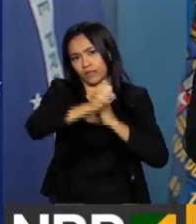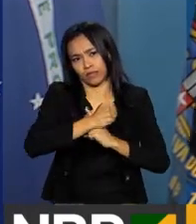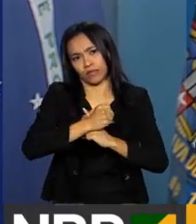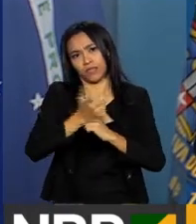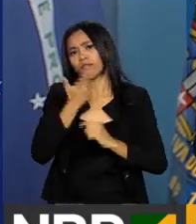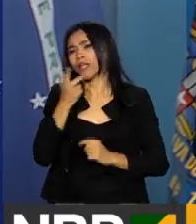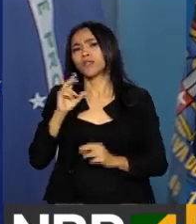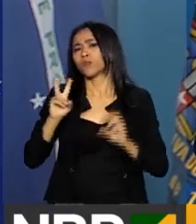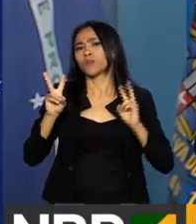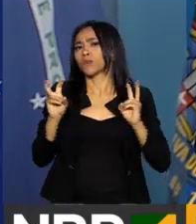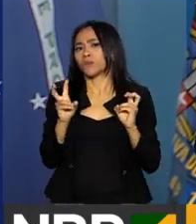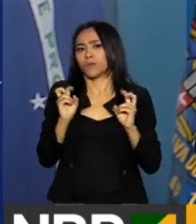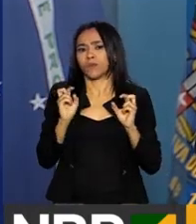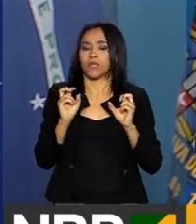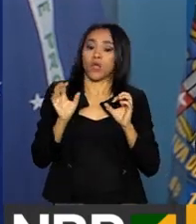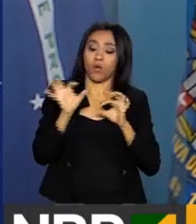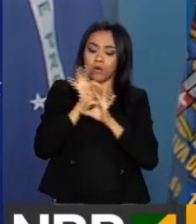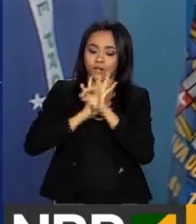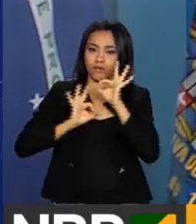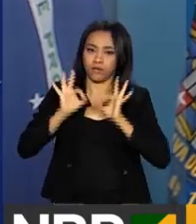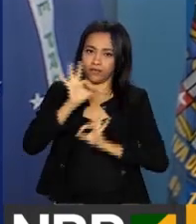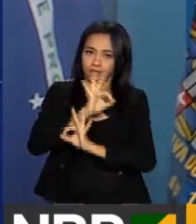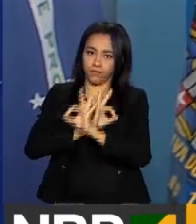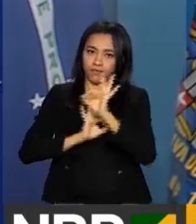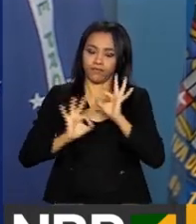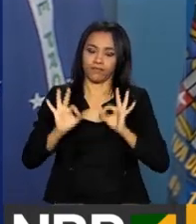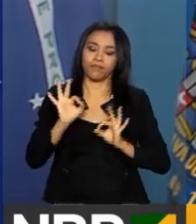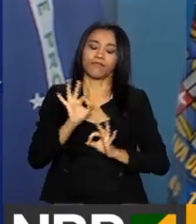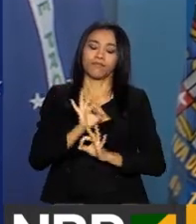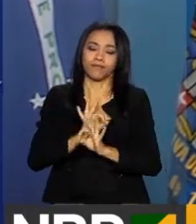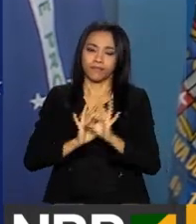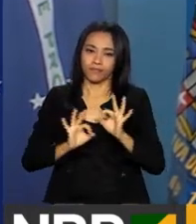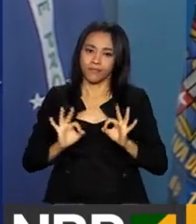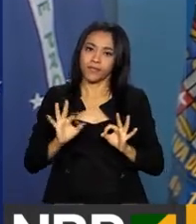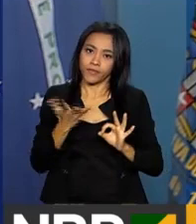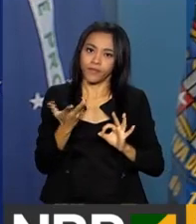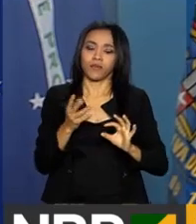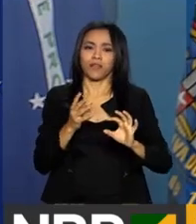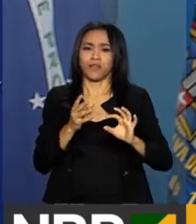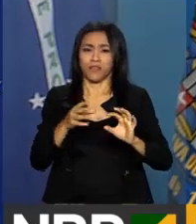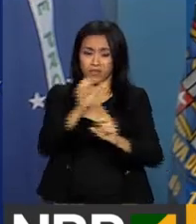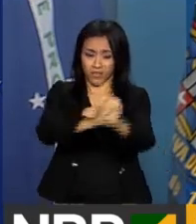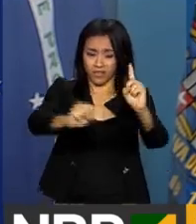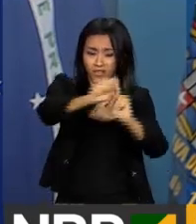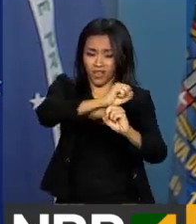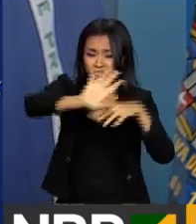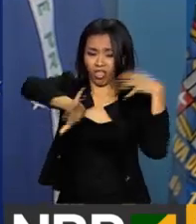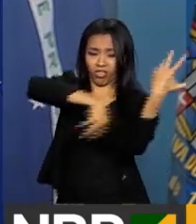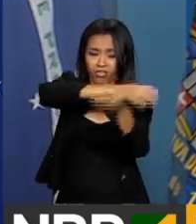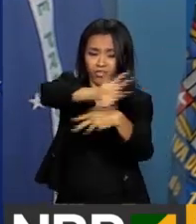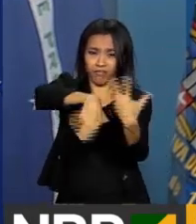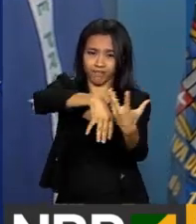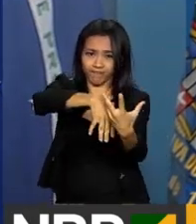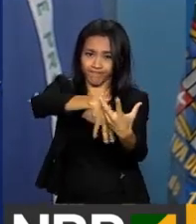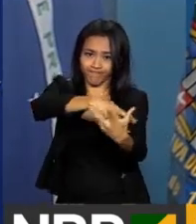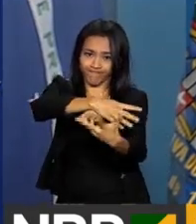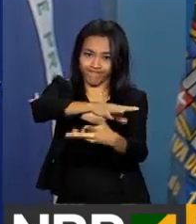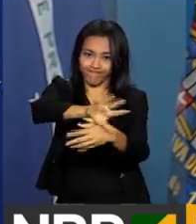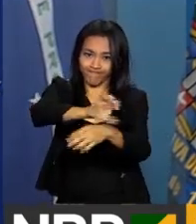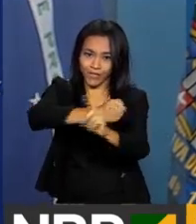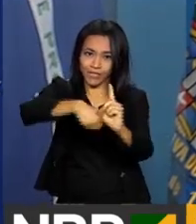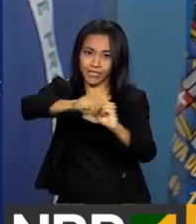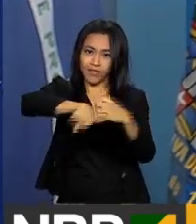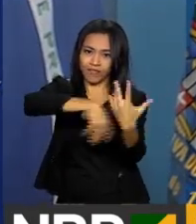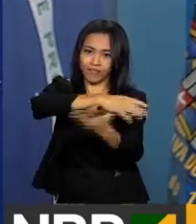organização não é a sociedade desorganizada sociedade